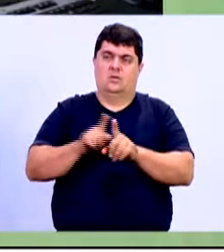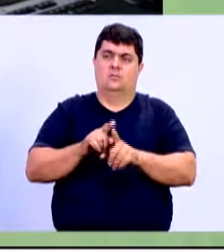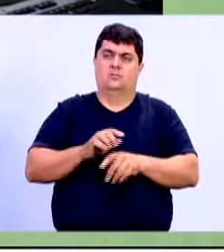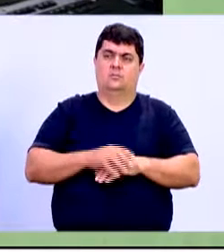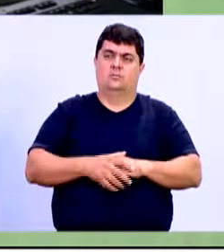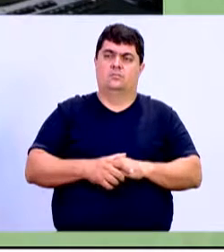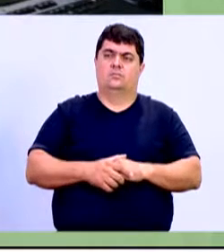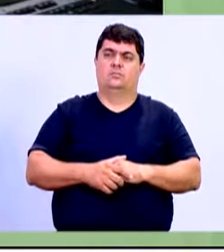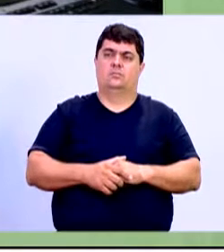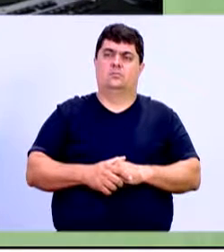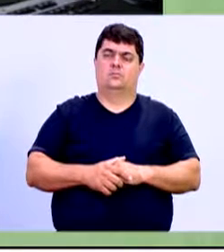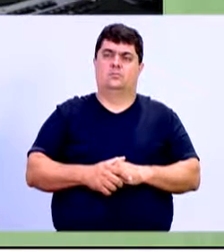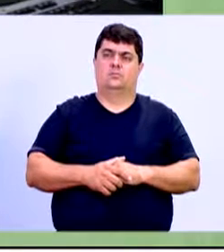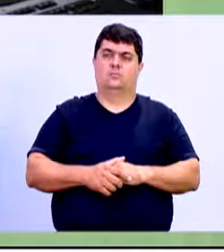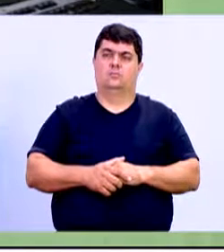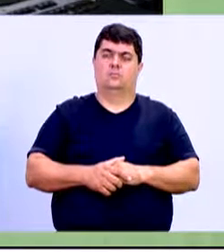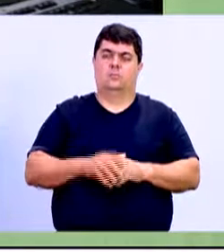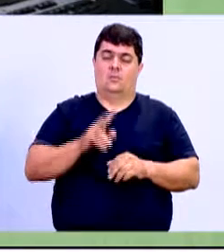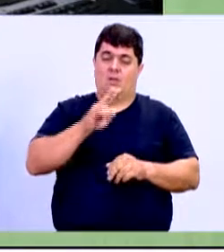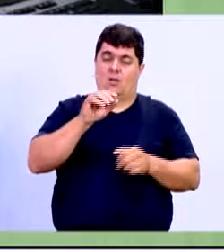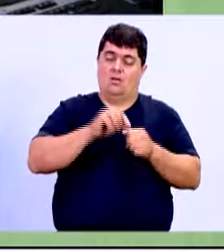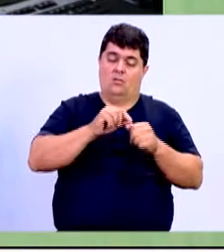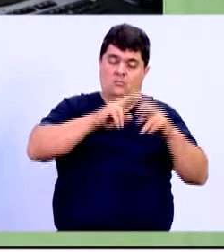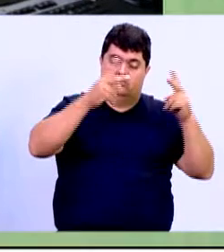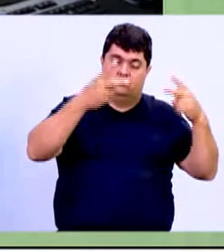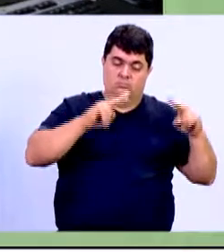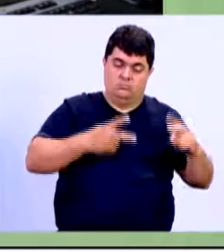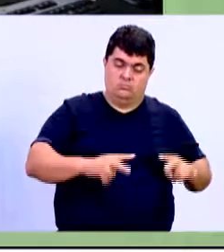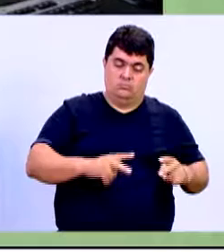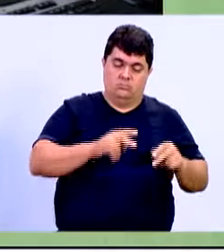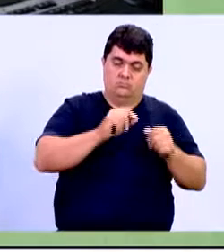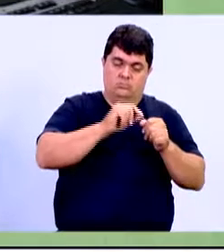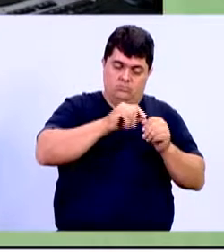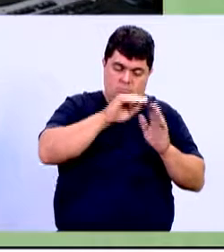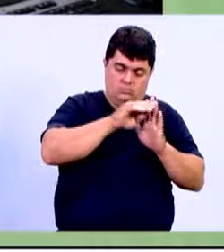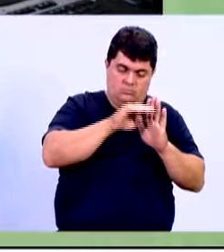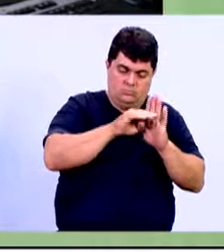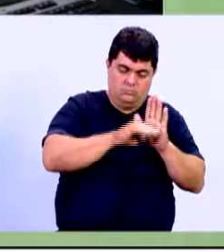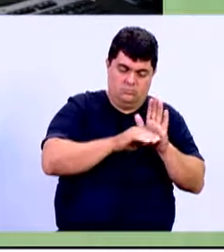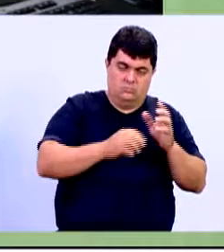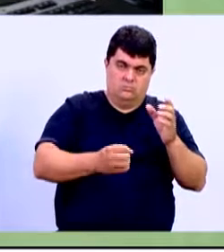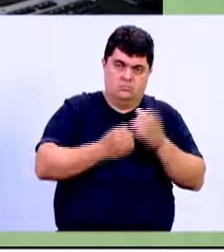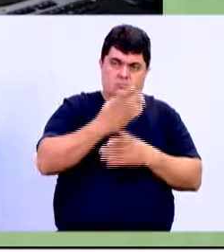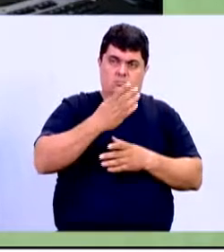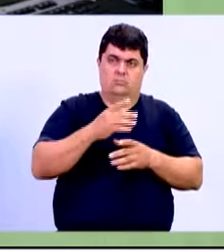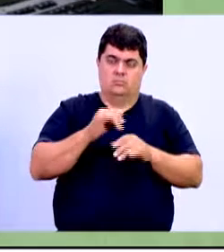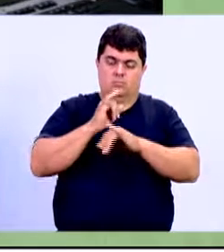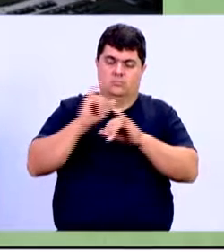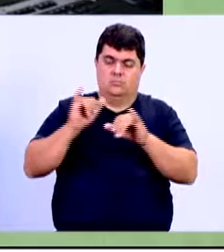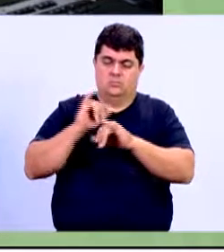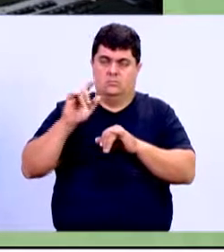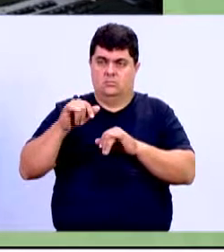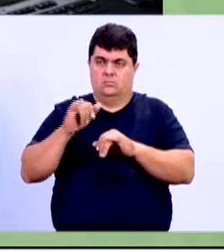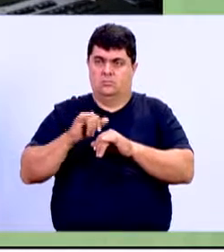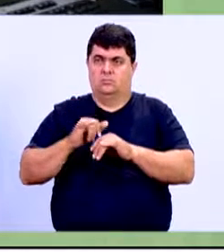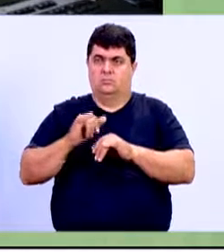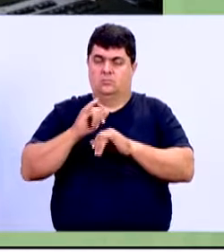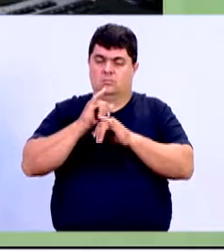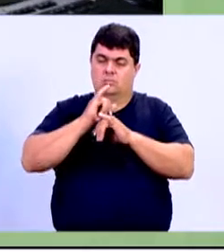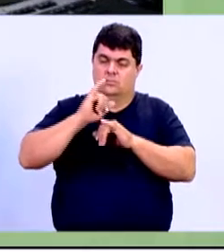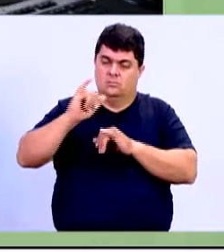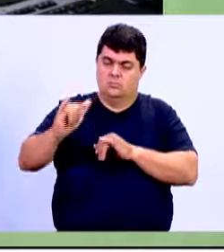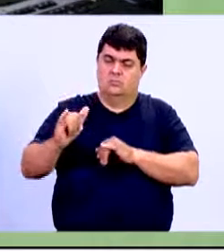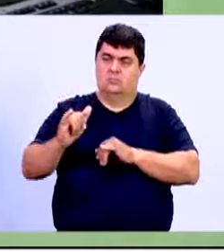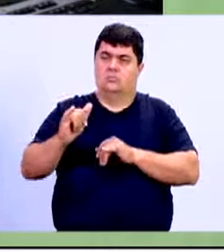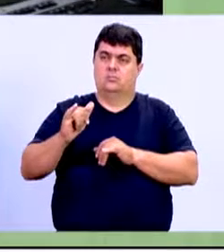De desenvolvimento, como o nome já diz, desenvolvimento de sistemas, e de informação é a divisão que vai cuidar